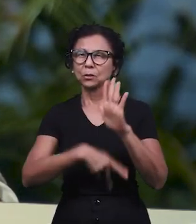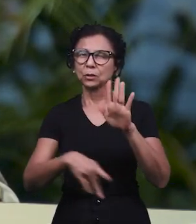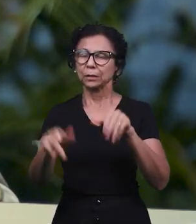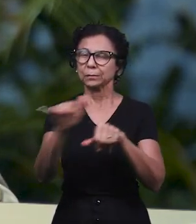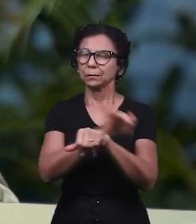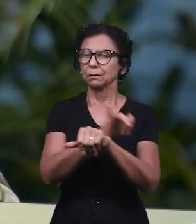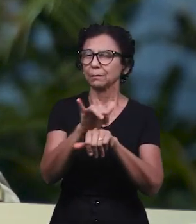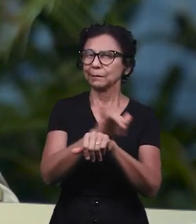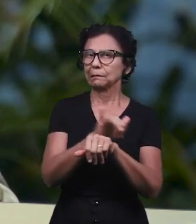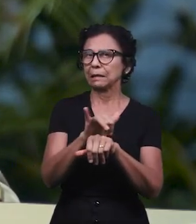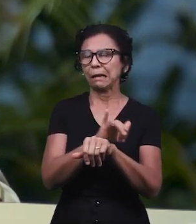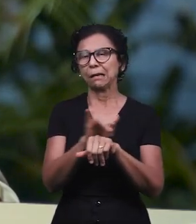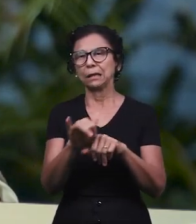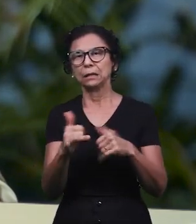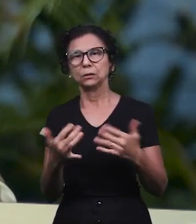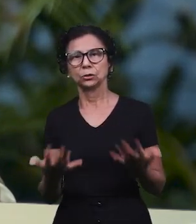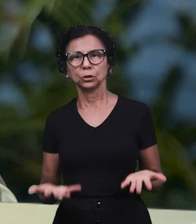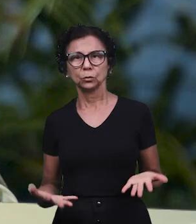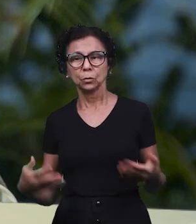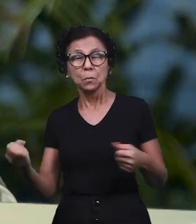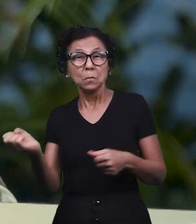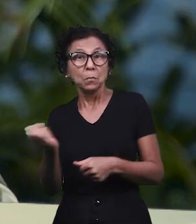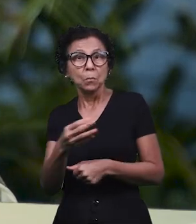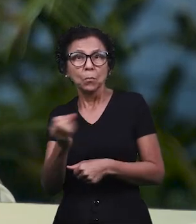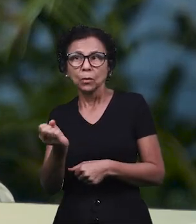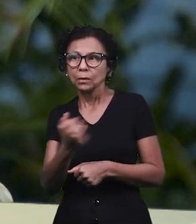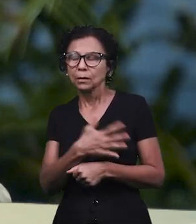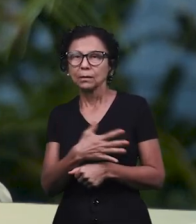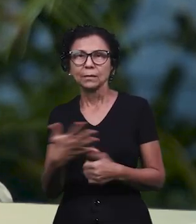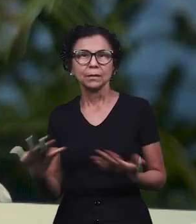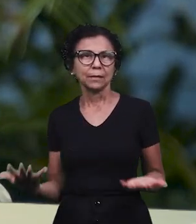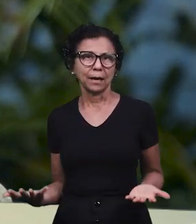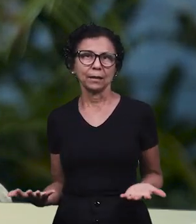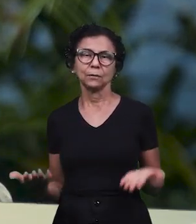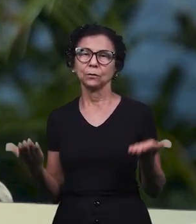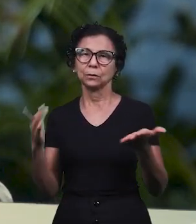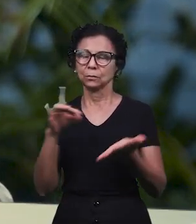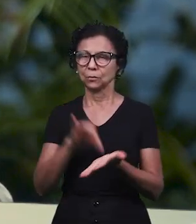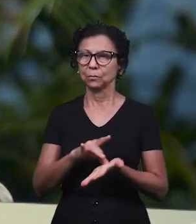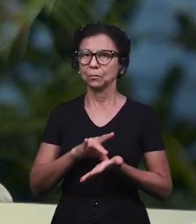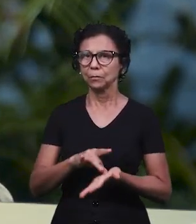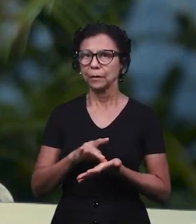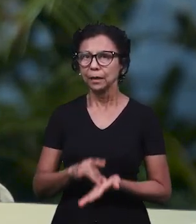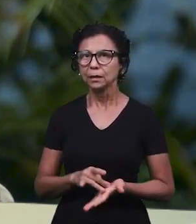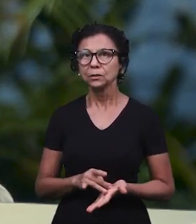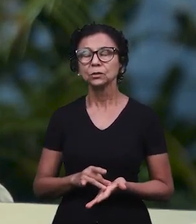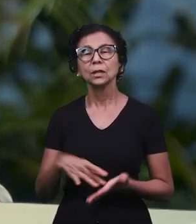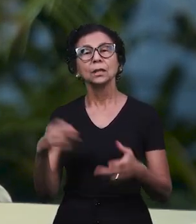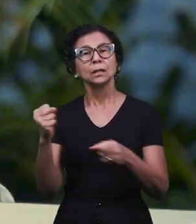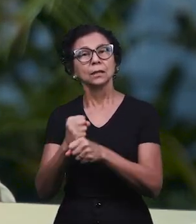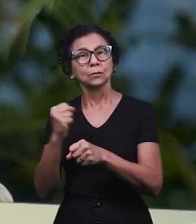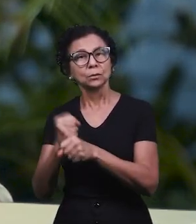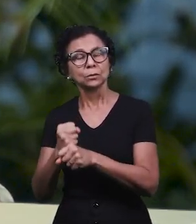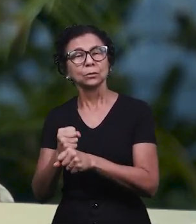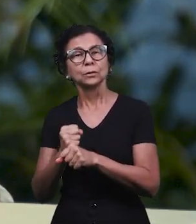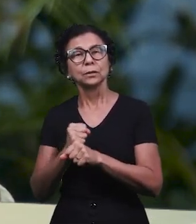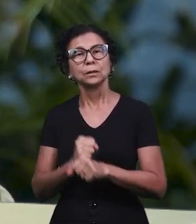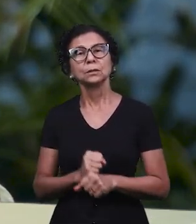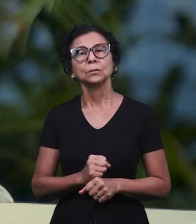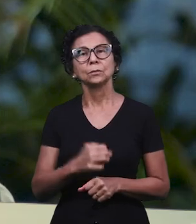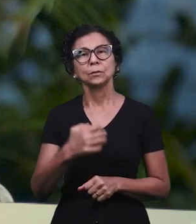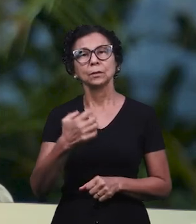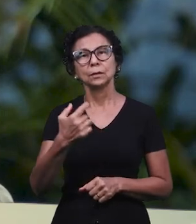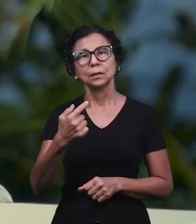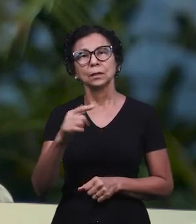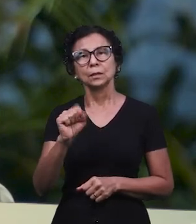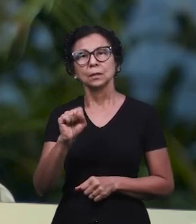que é o que há de mais moderno no que tange a viatura blindada hoje, e é produzido lá em Sete Lagoas. Nós temos um